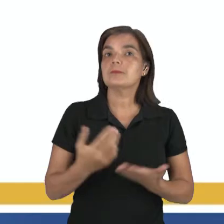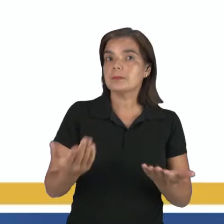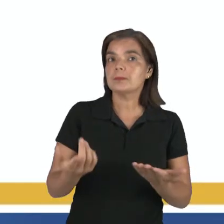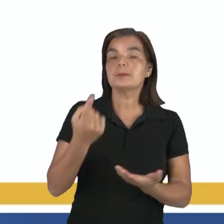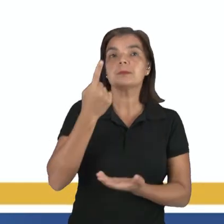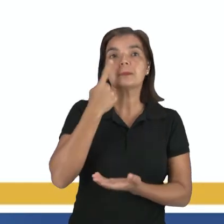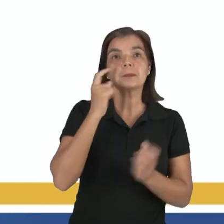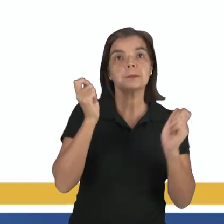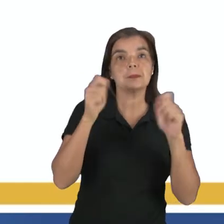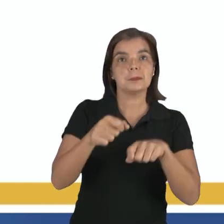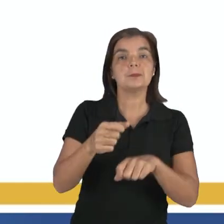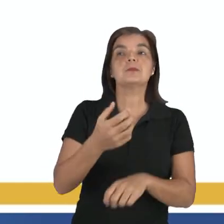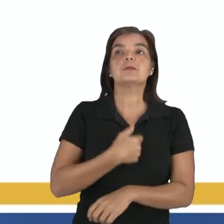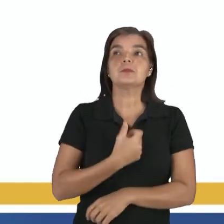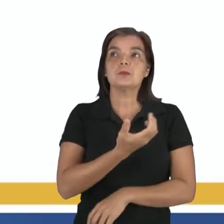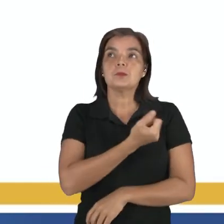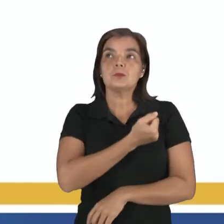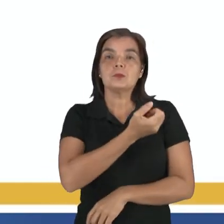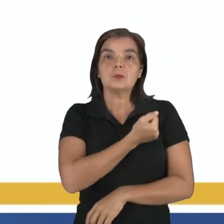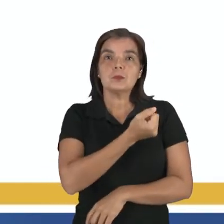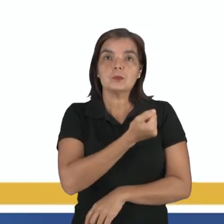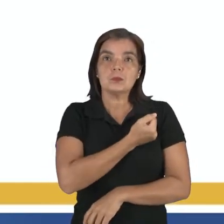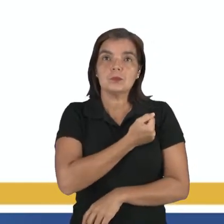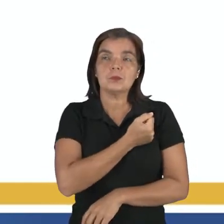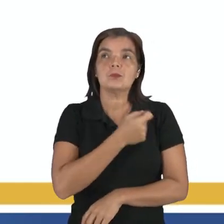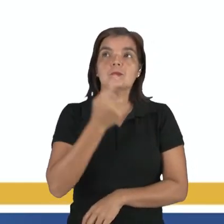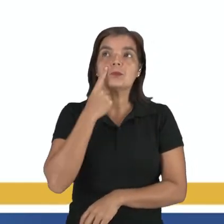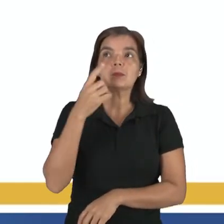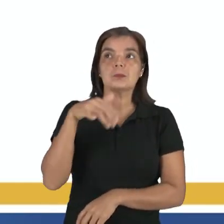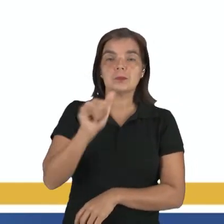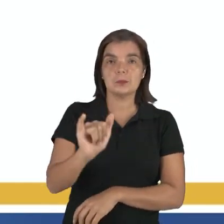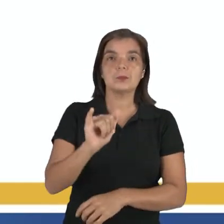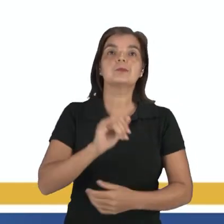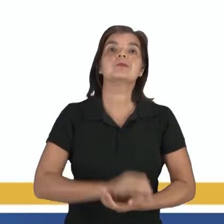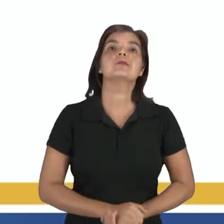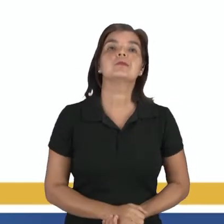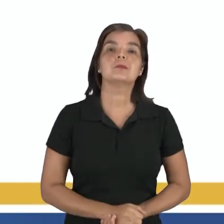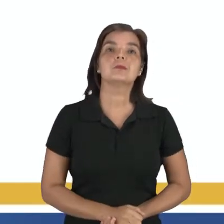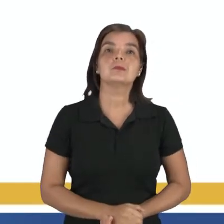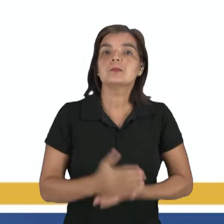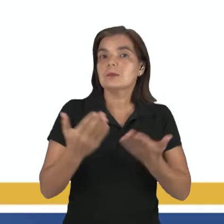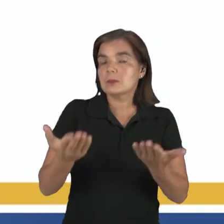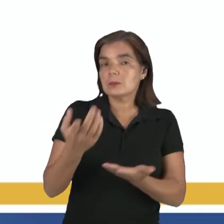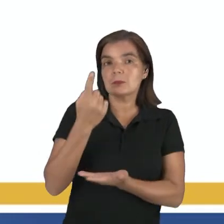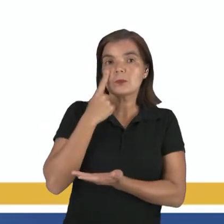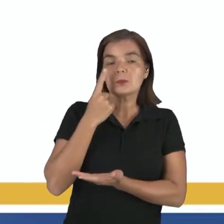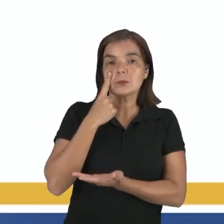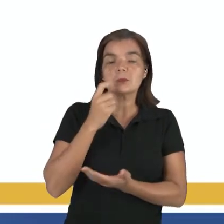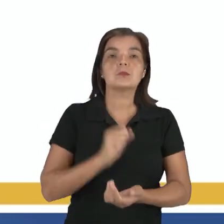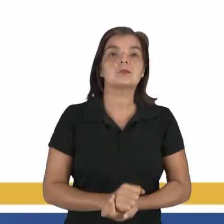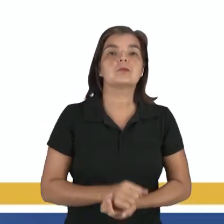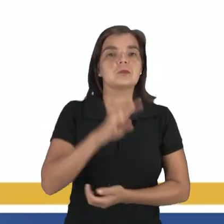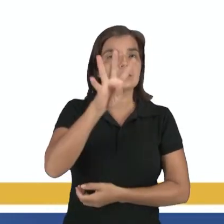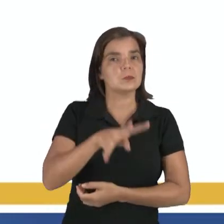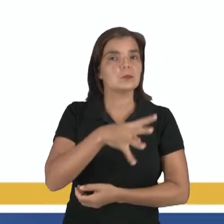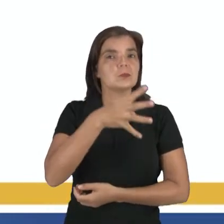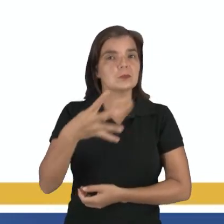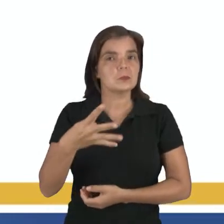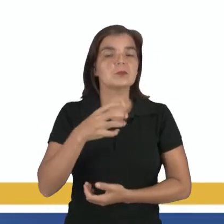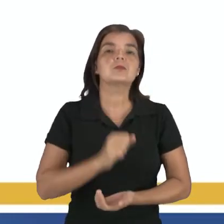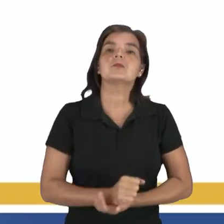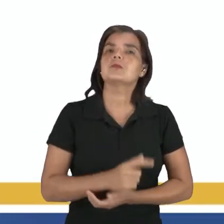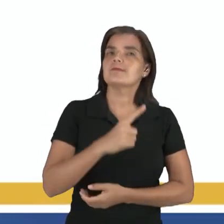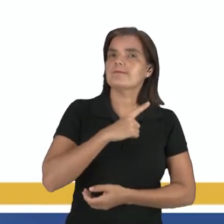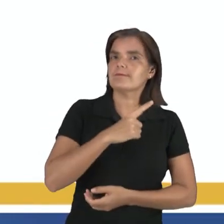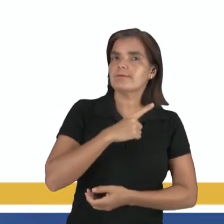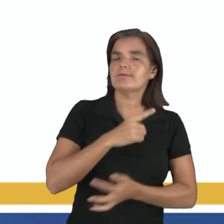para que possamos achar os valores correspondentes em y. Então, olhem bem, nessa tabela,